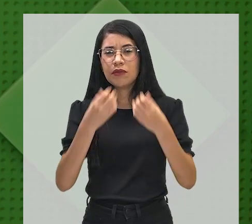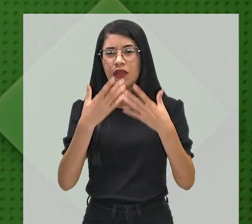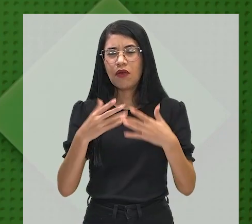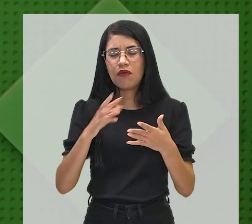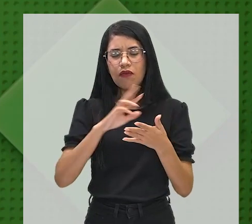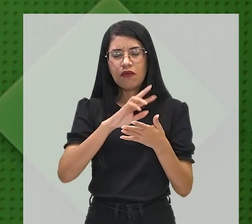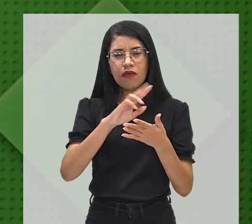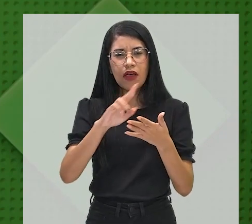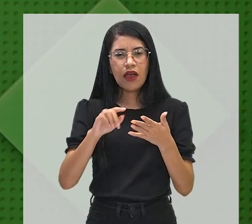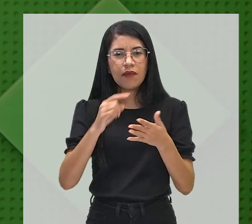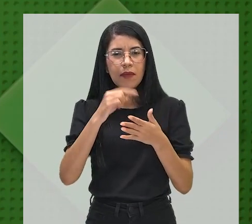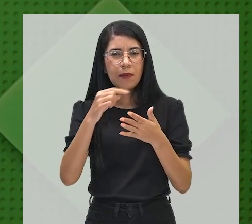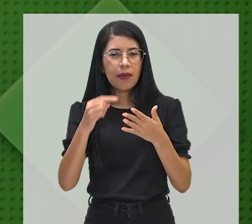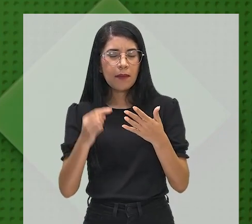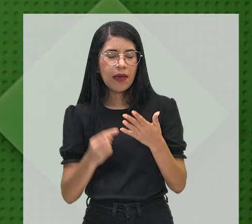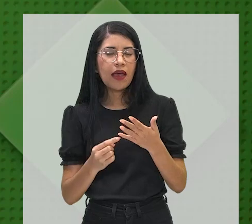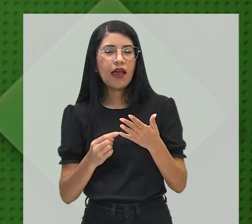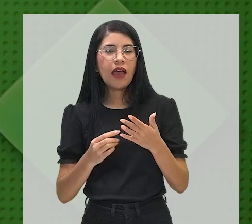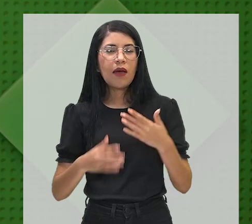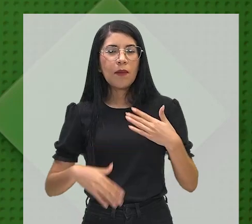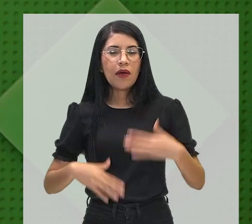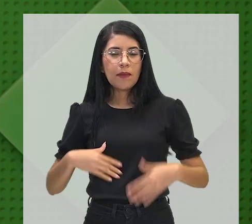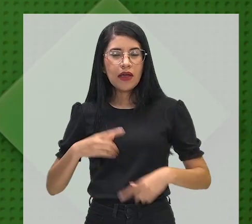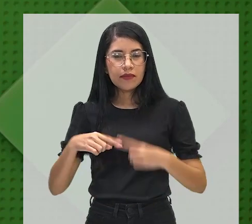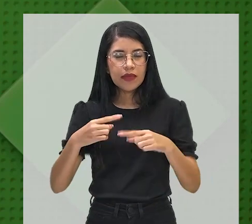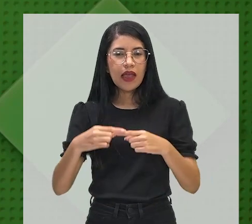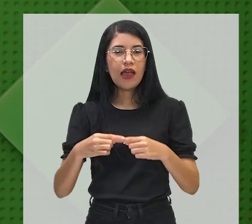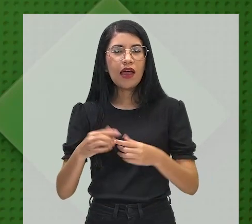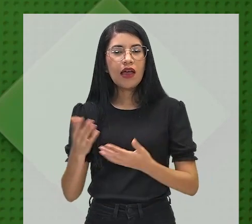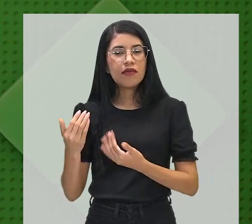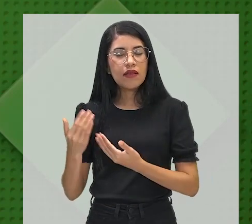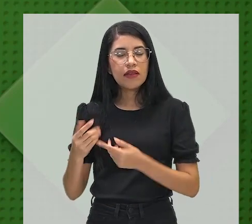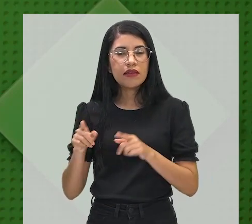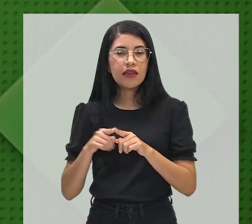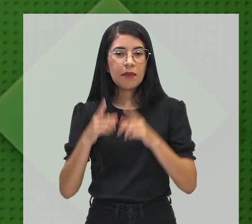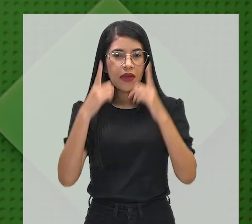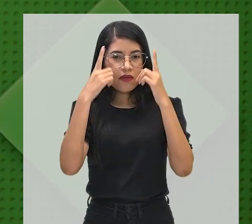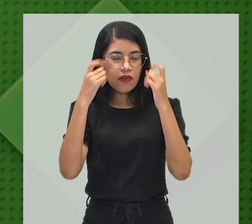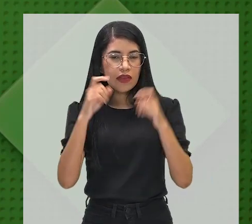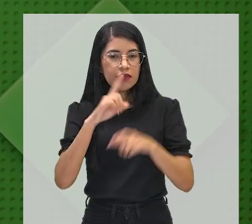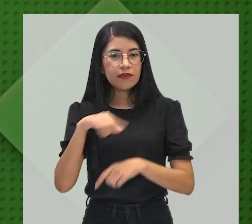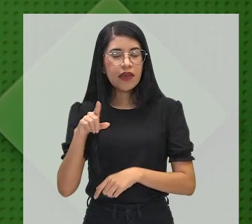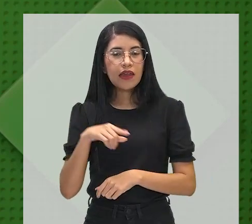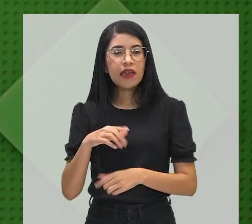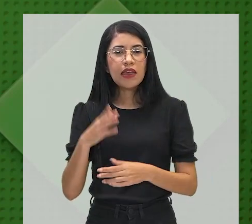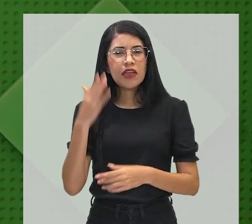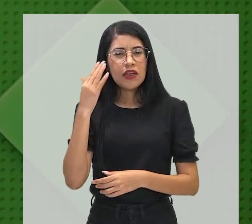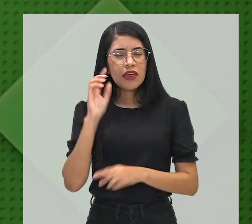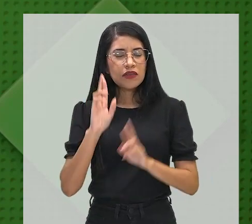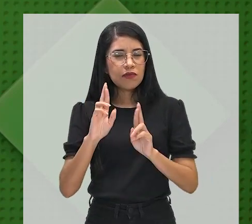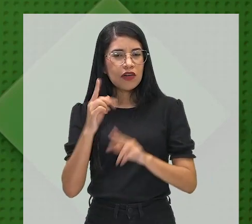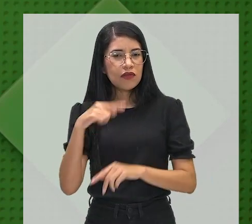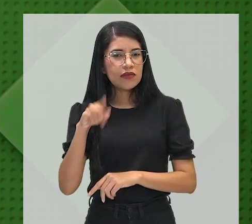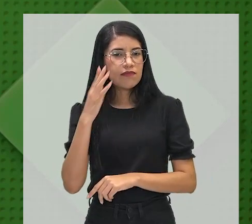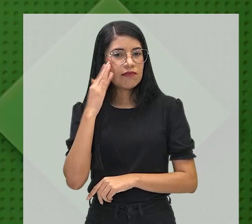falamos bastante aí sobre a puberdade, sobre a adolescência, sobre o direito à não violência. Eu espero que você tenha